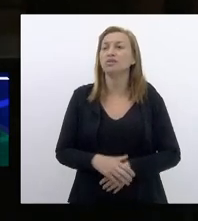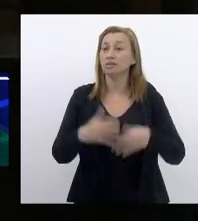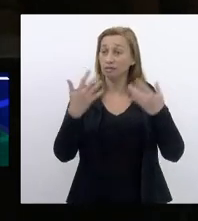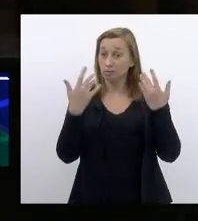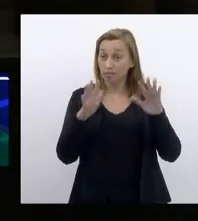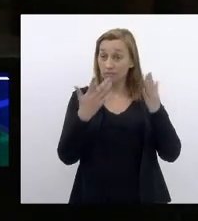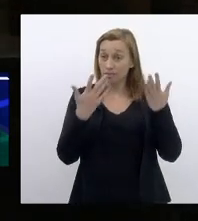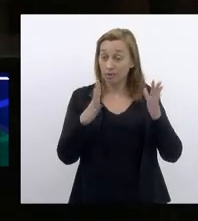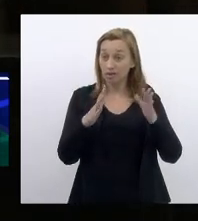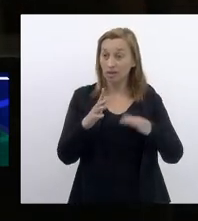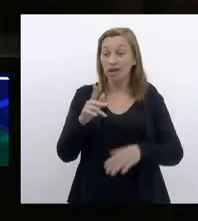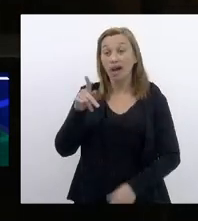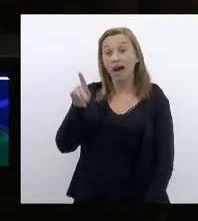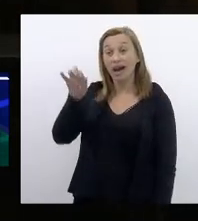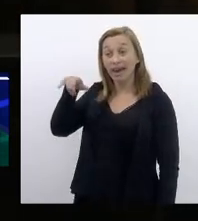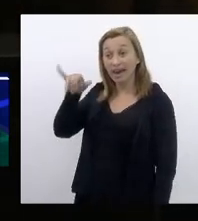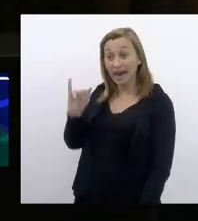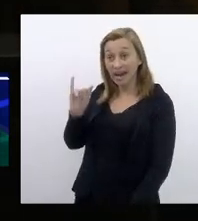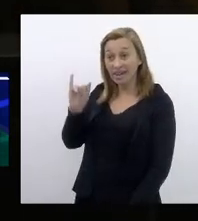a Kelly e a Jaqueline,